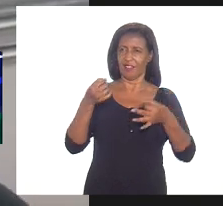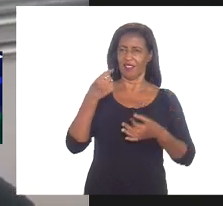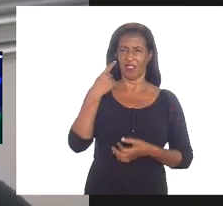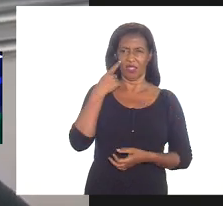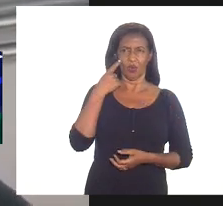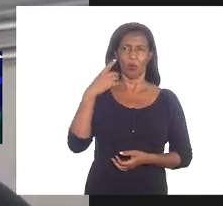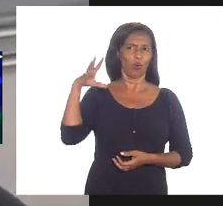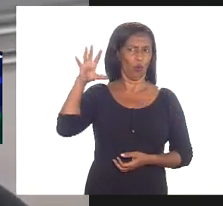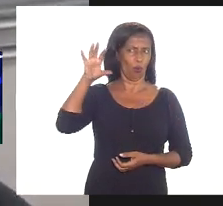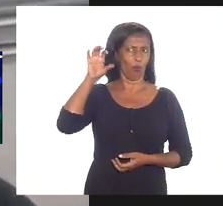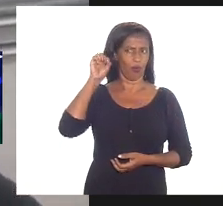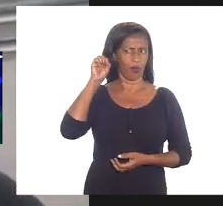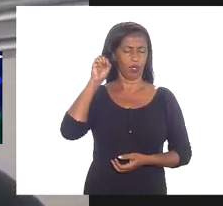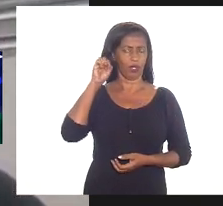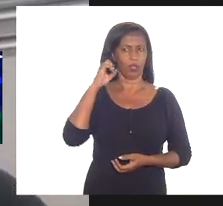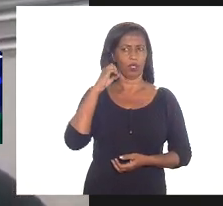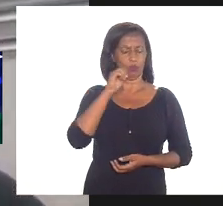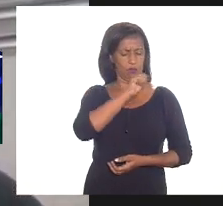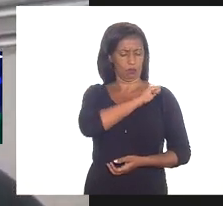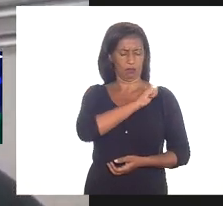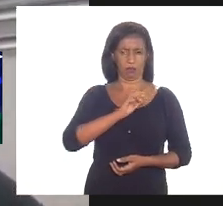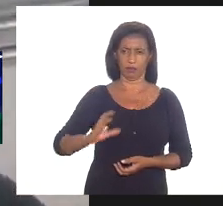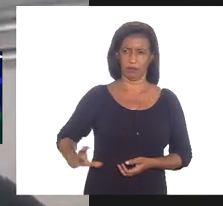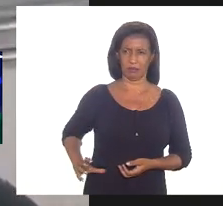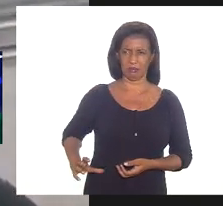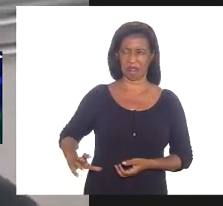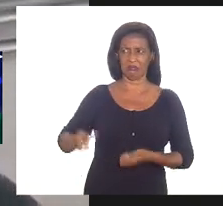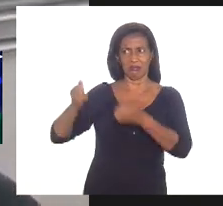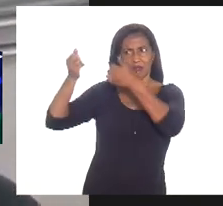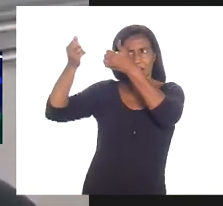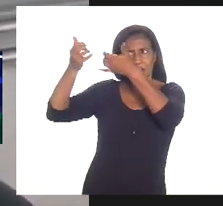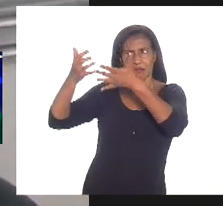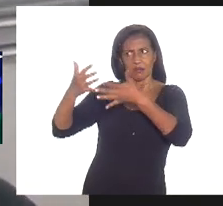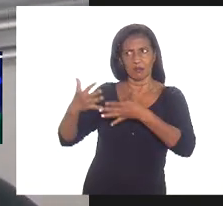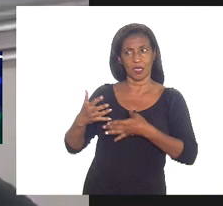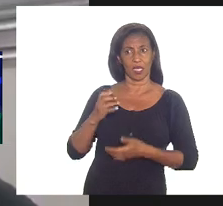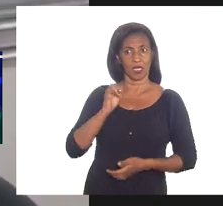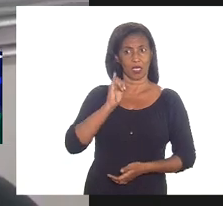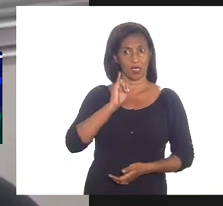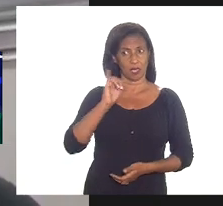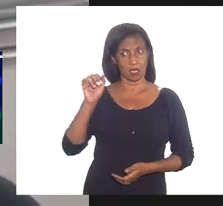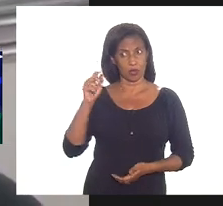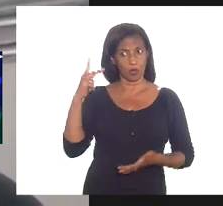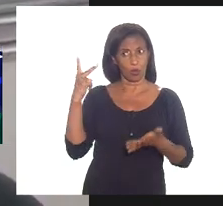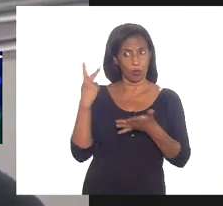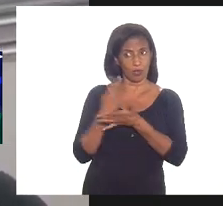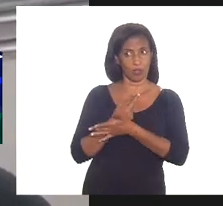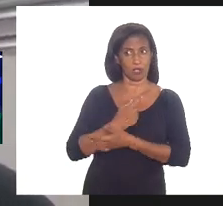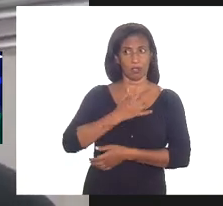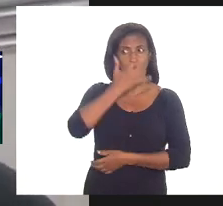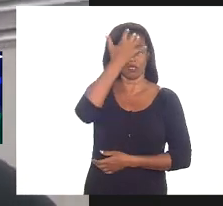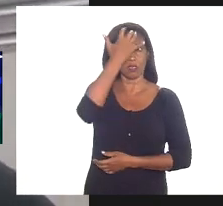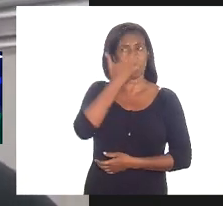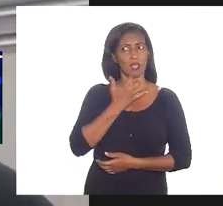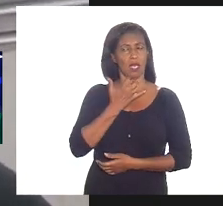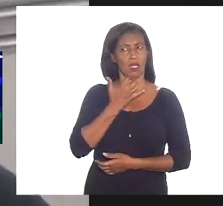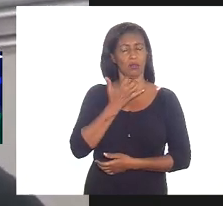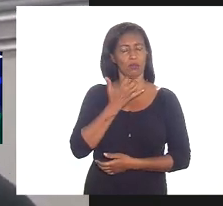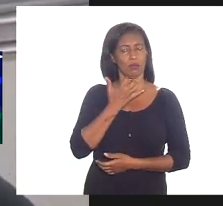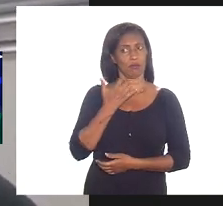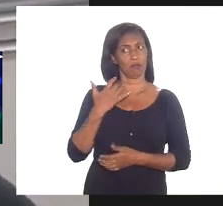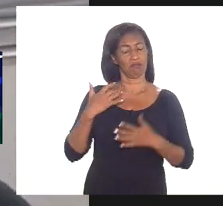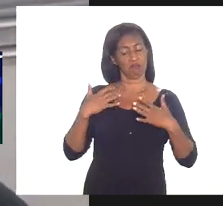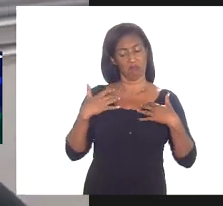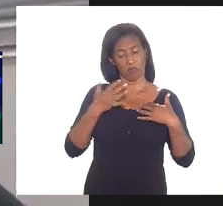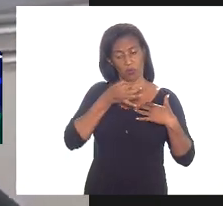Leonor disse tá É de fato se isso aconteceu seria grave no colo eu acho difícil